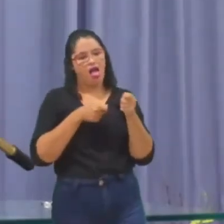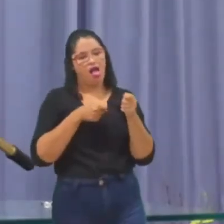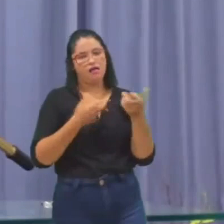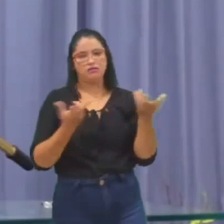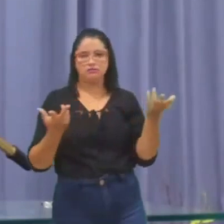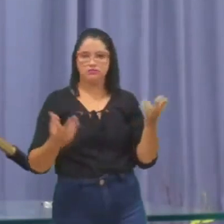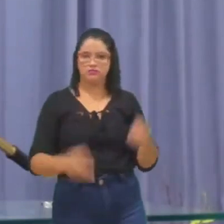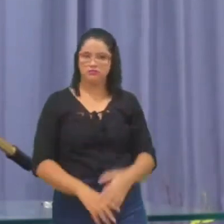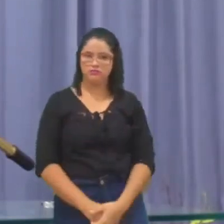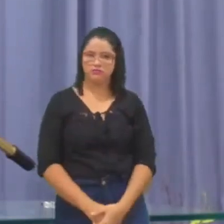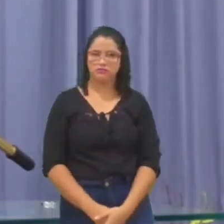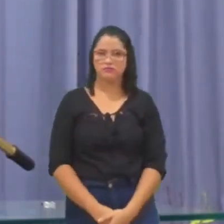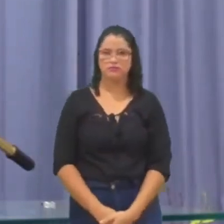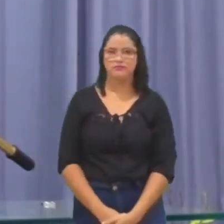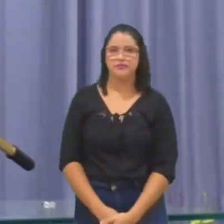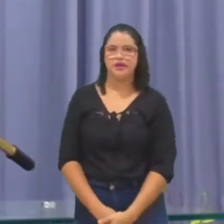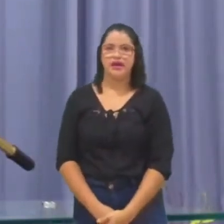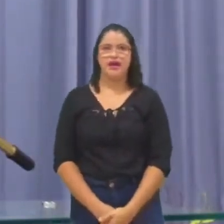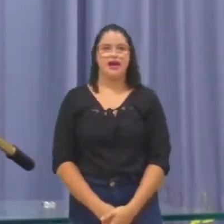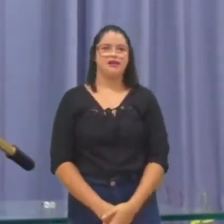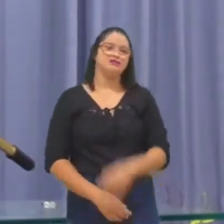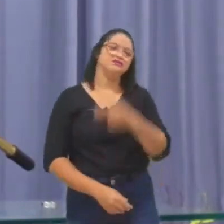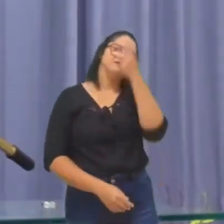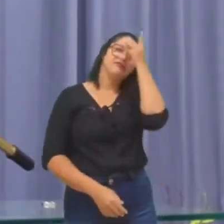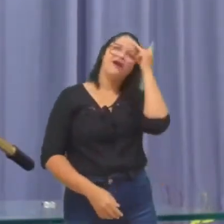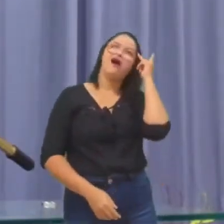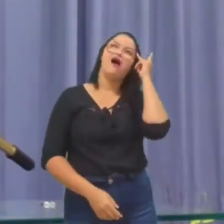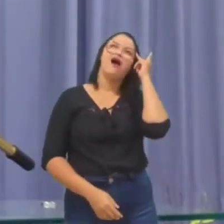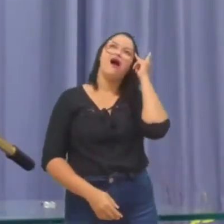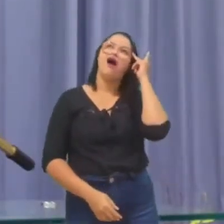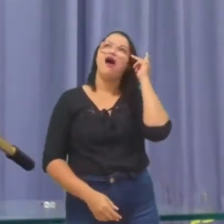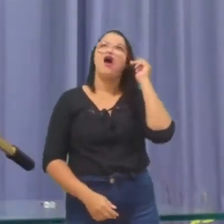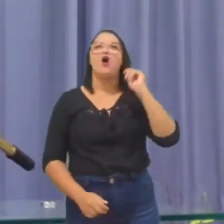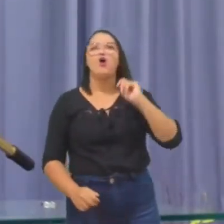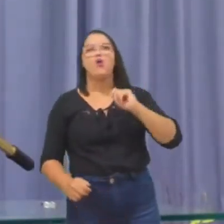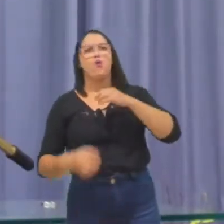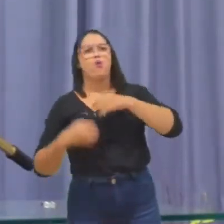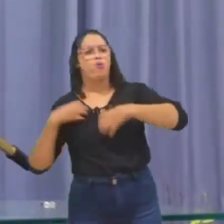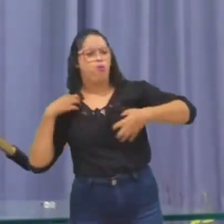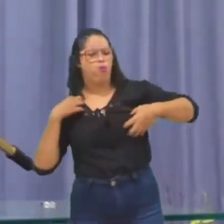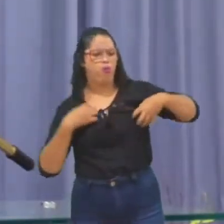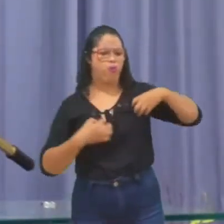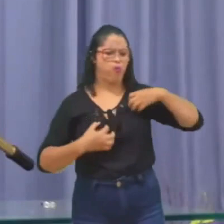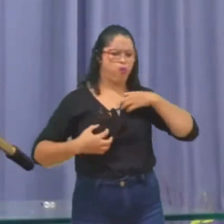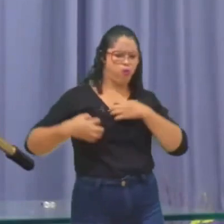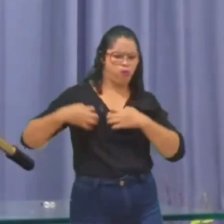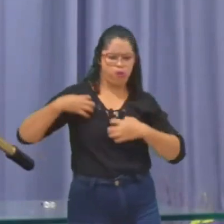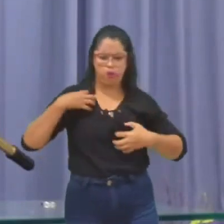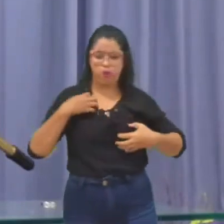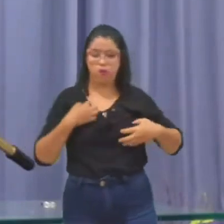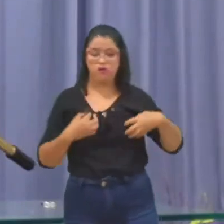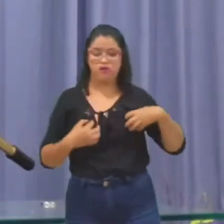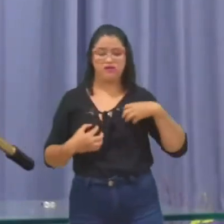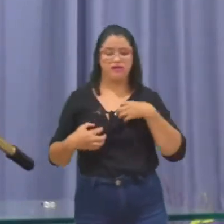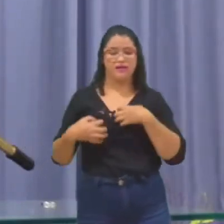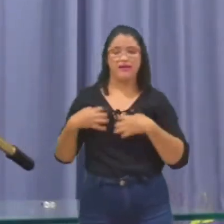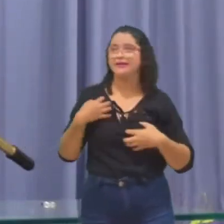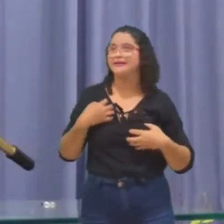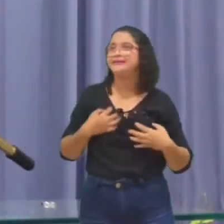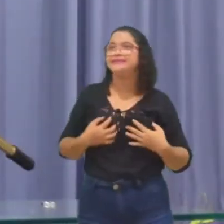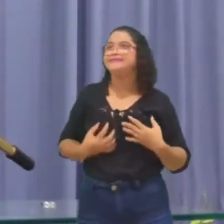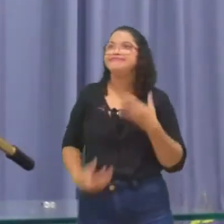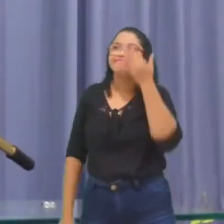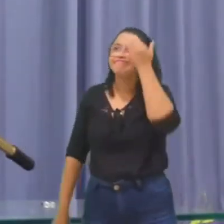Quando as pessoas estão desesperadas, elas perdem a capacidade de refletir